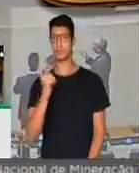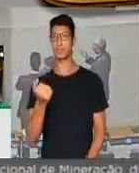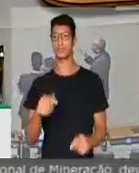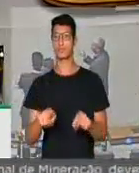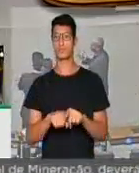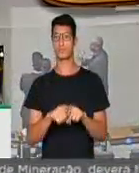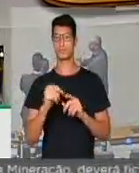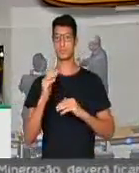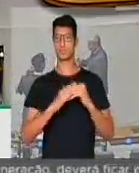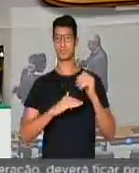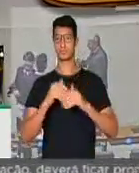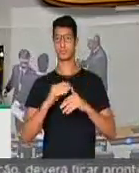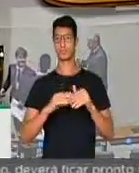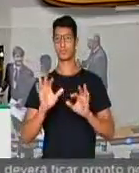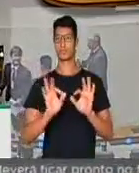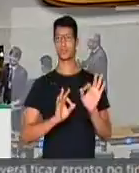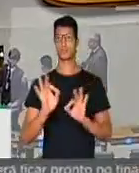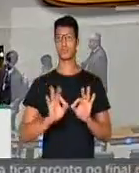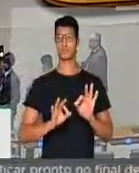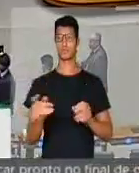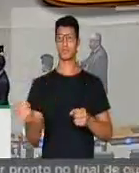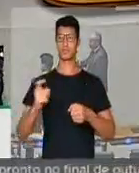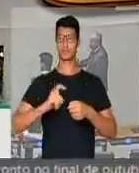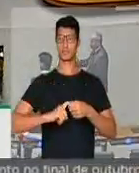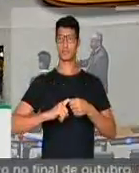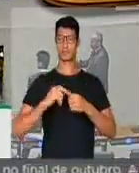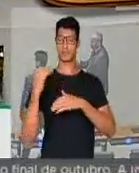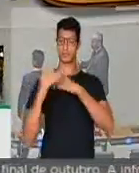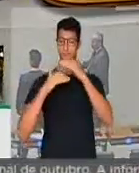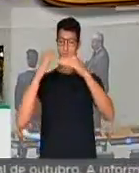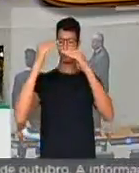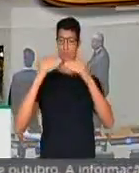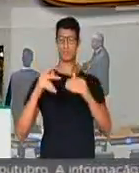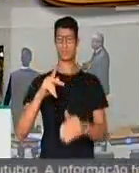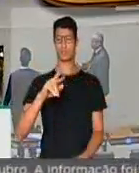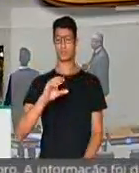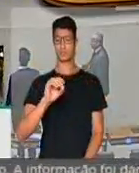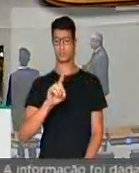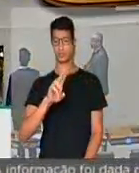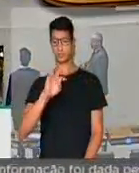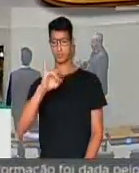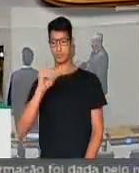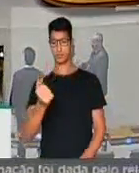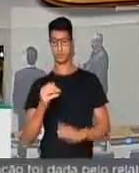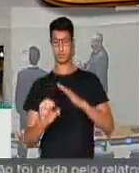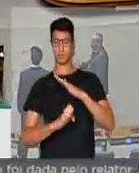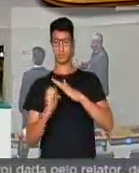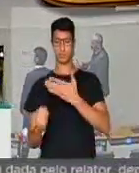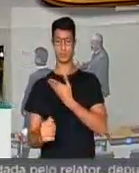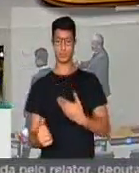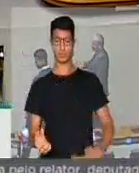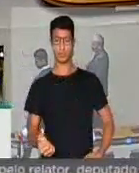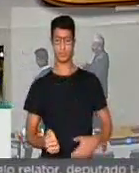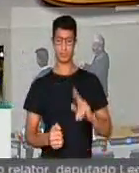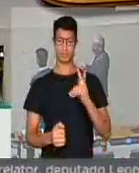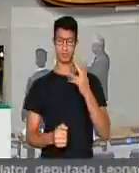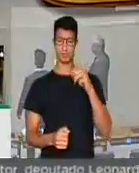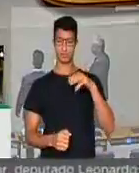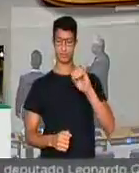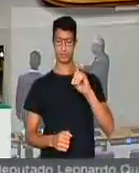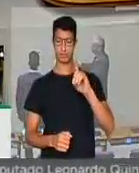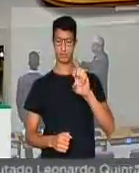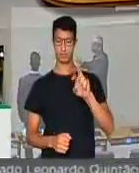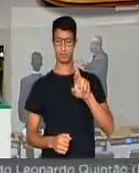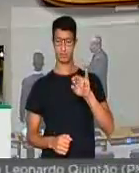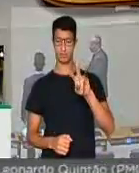em relação à manutenção da parceria de desenvolvimento produtiva entre a empresa pública de hemoderivados,